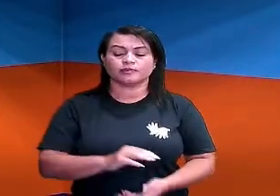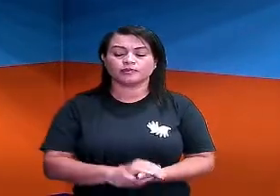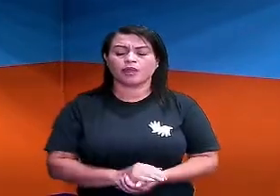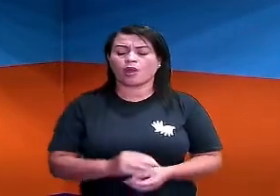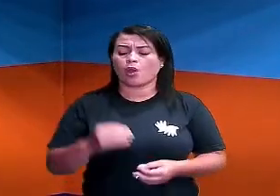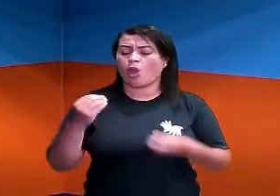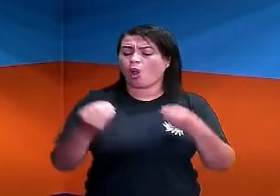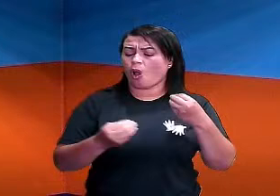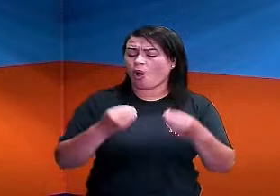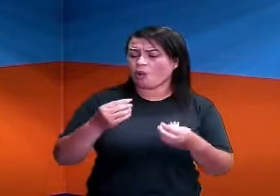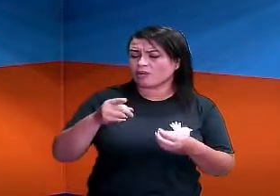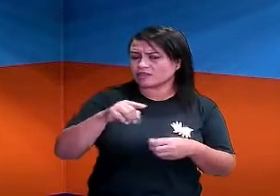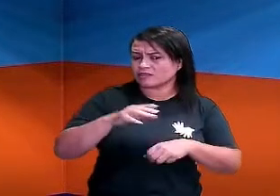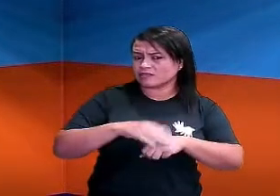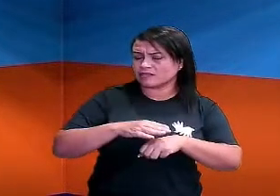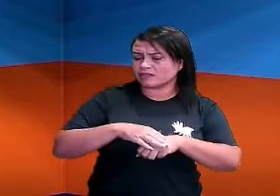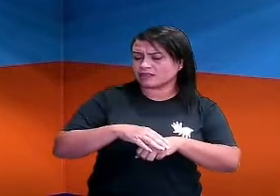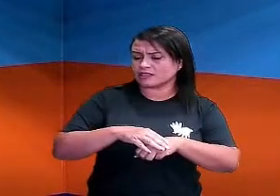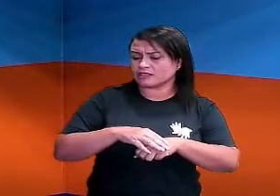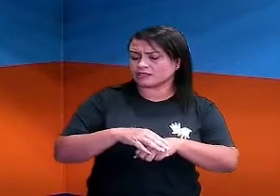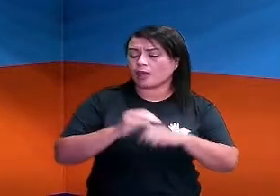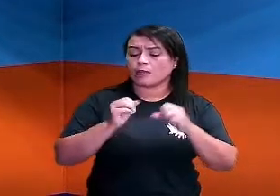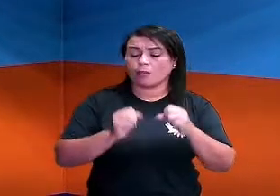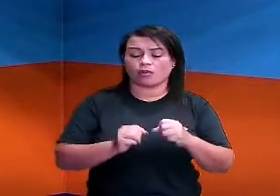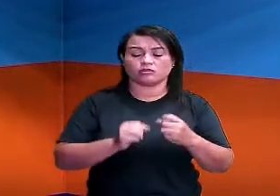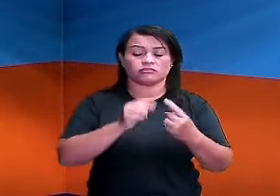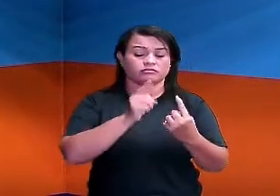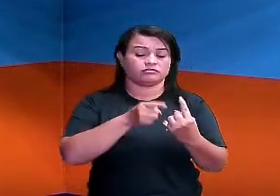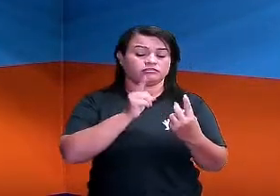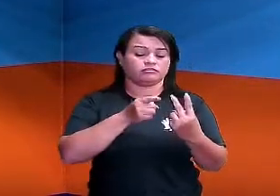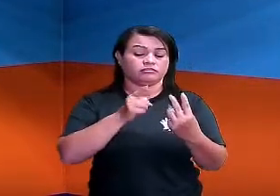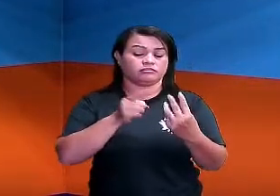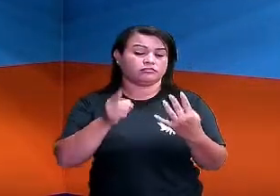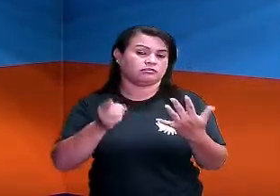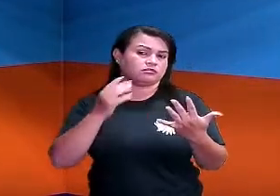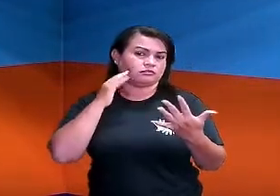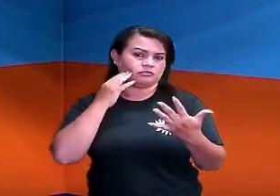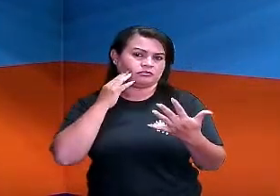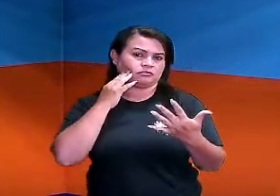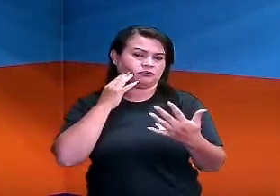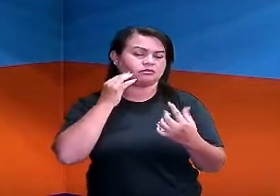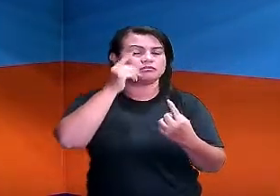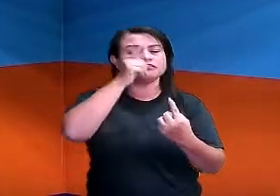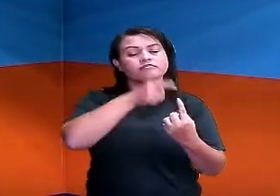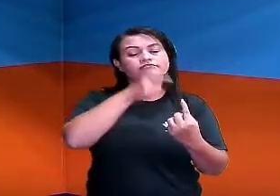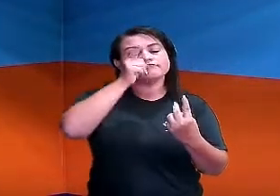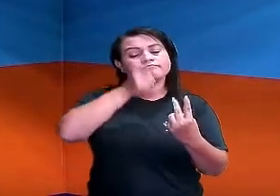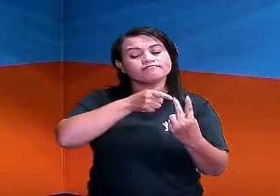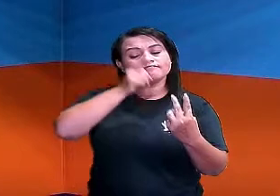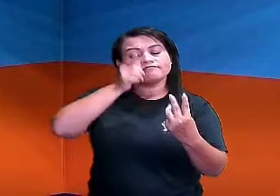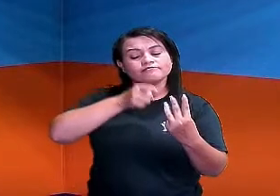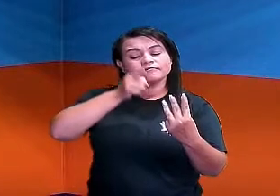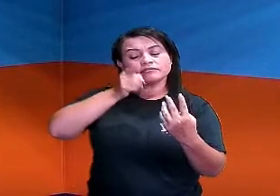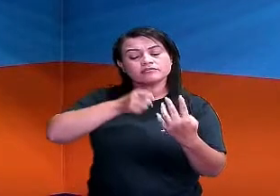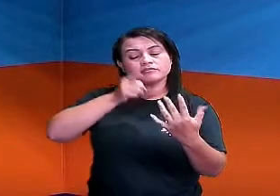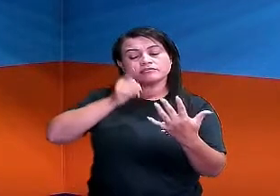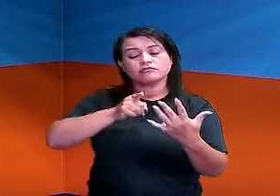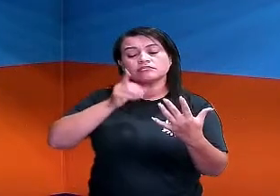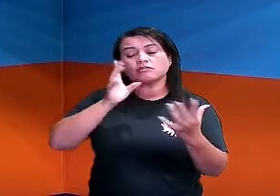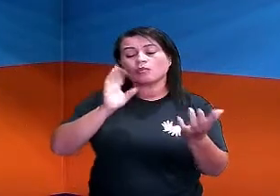Como foi, professora, que a senhora fez? Você pode sair contando cada tracinho tá? Ou fazer a